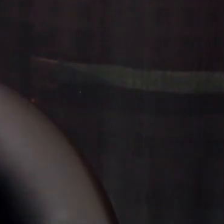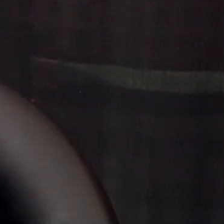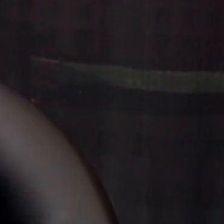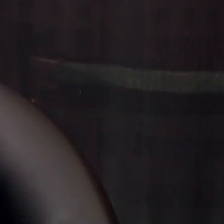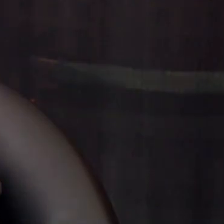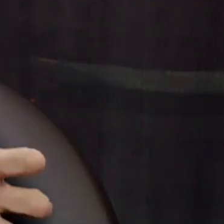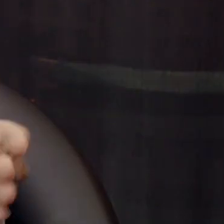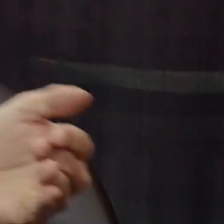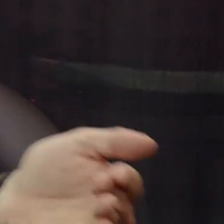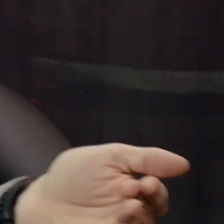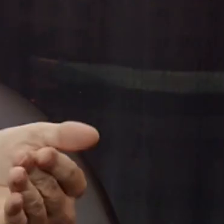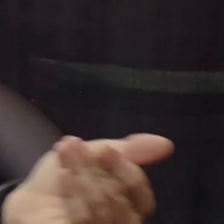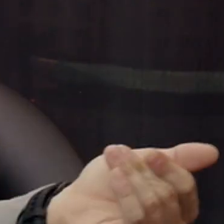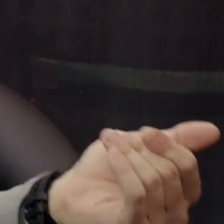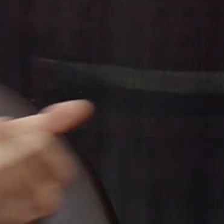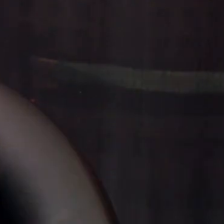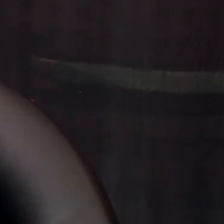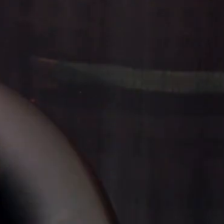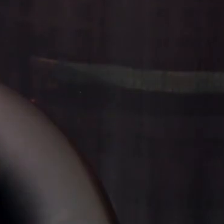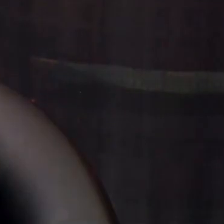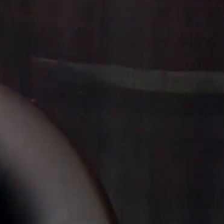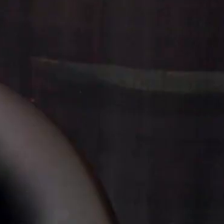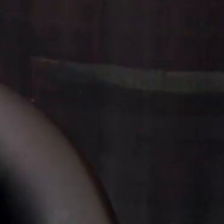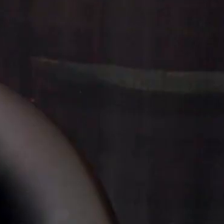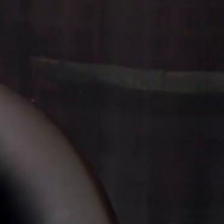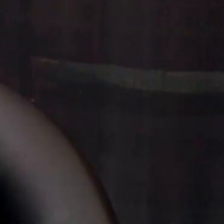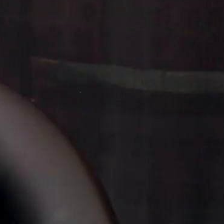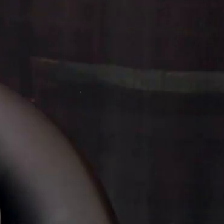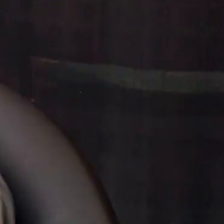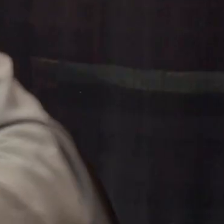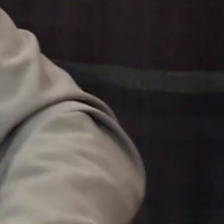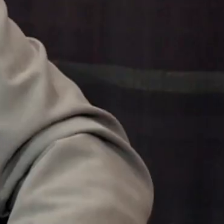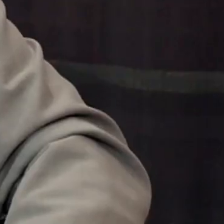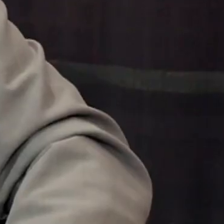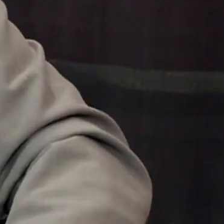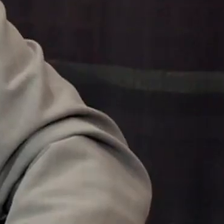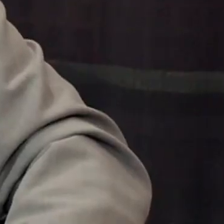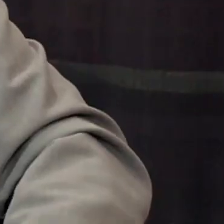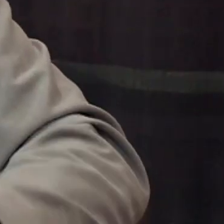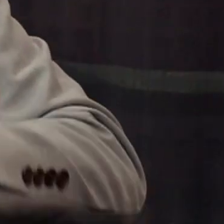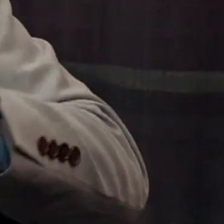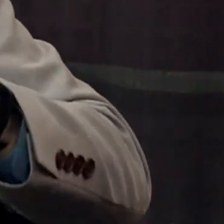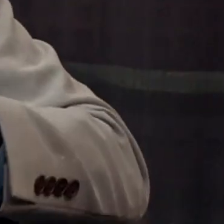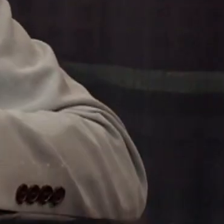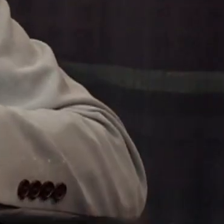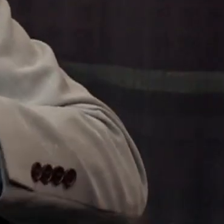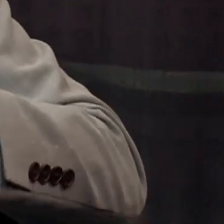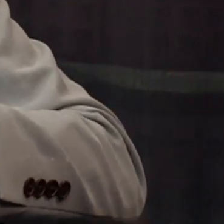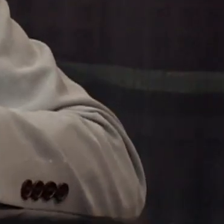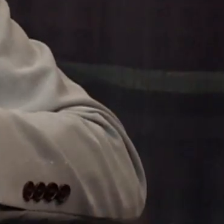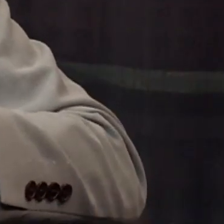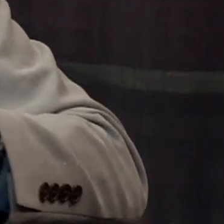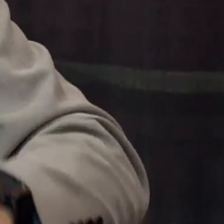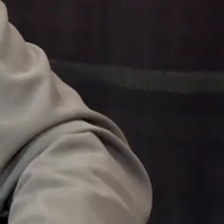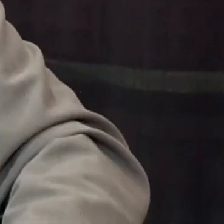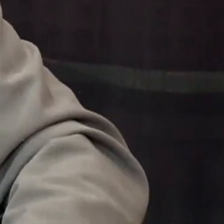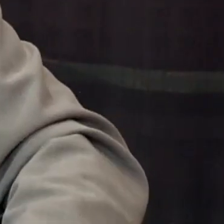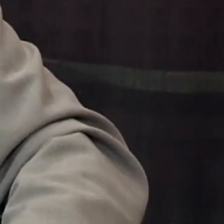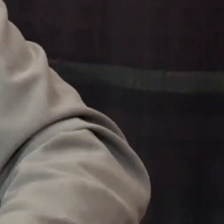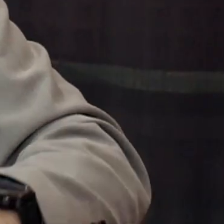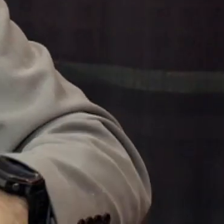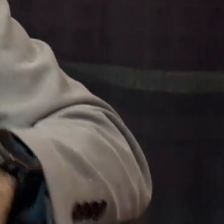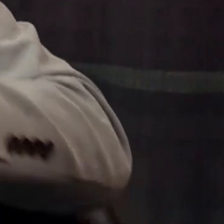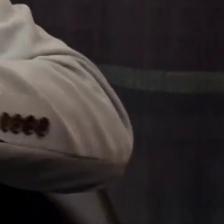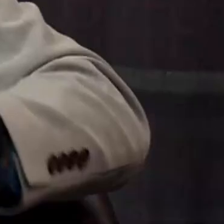gosta. Então, a pessoa que tá com ela tem que vir pra somar. E não só ela não pode só querer se encaixar a vida do outro pra